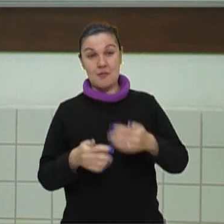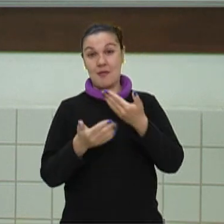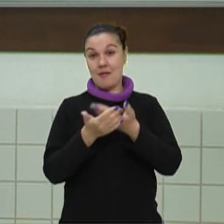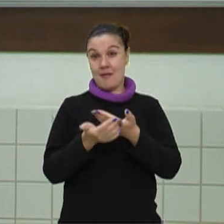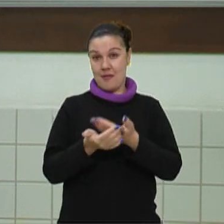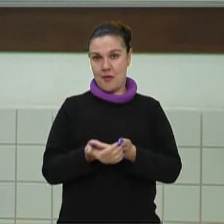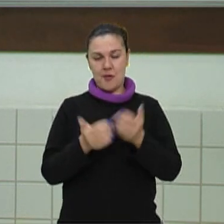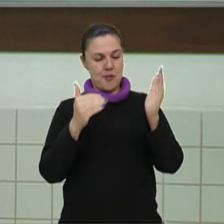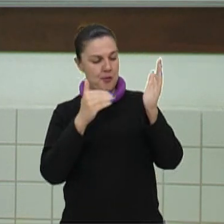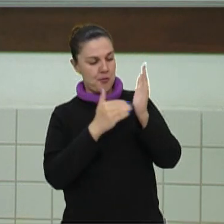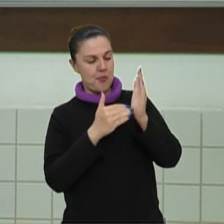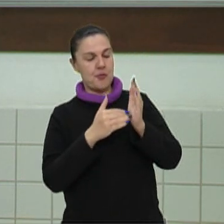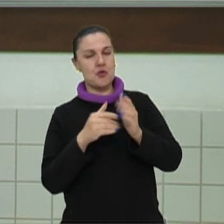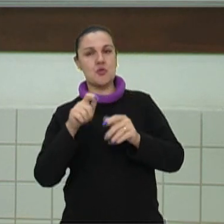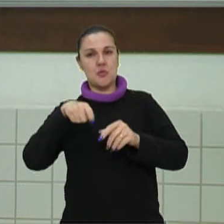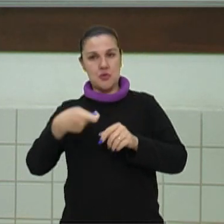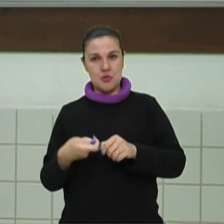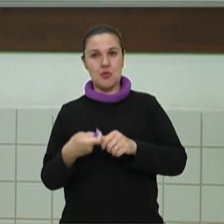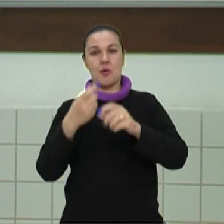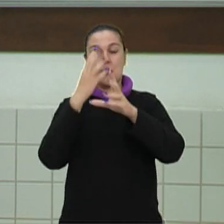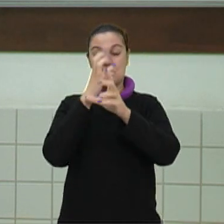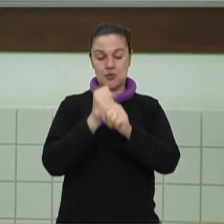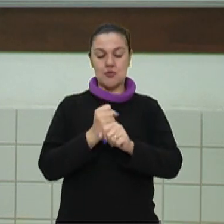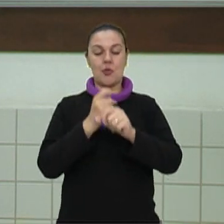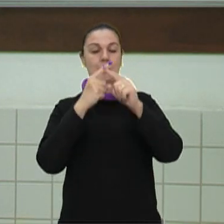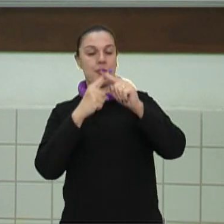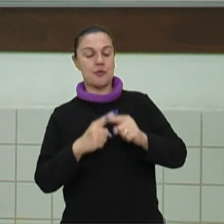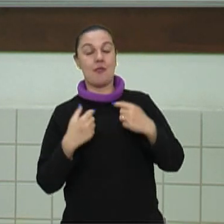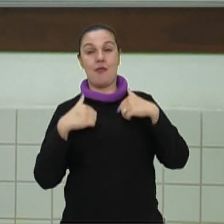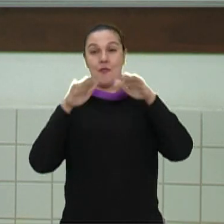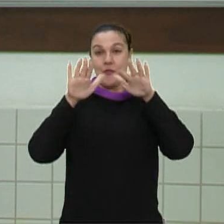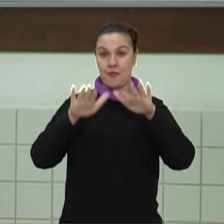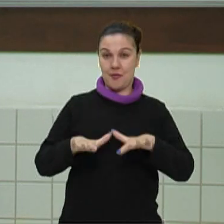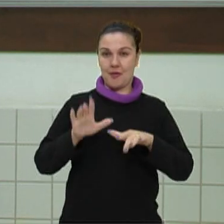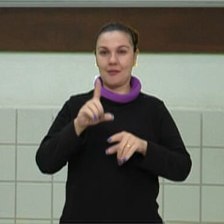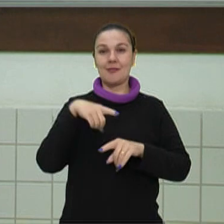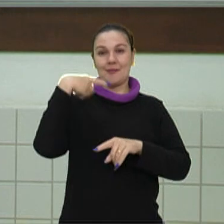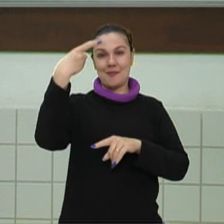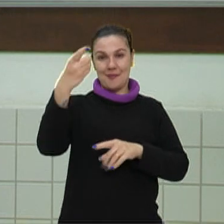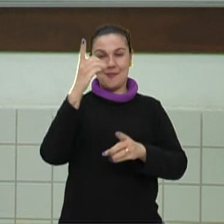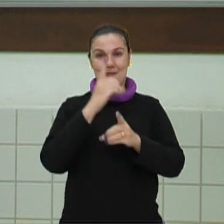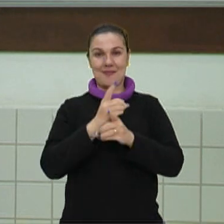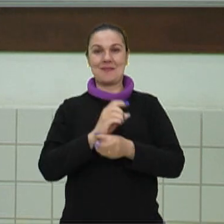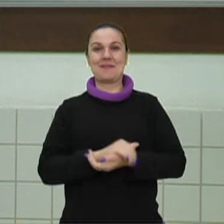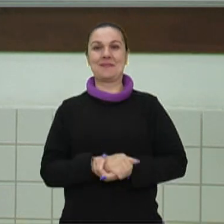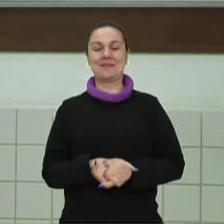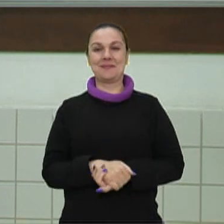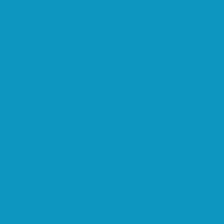aula, a última aula de soma e produto, ok? Eu vou ficando por aqui, vejo vocês na próxima.